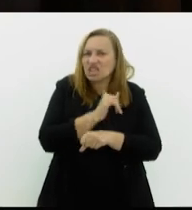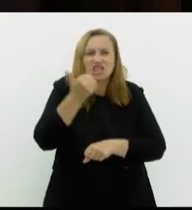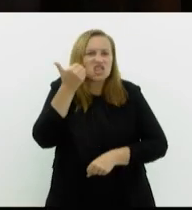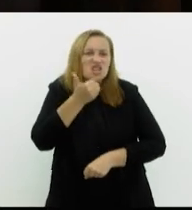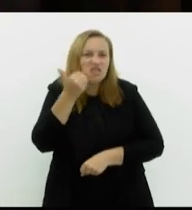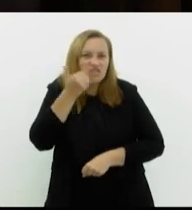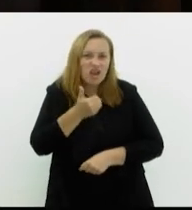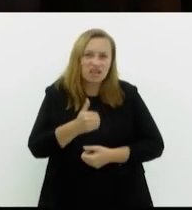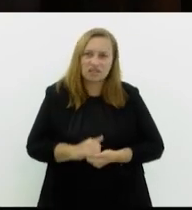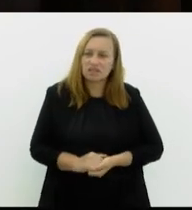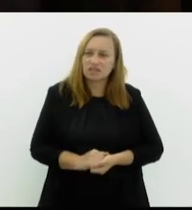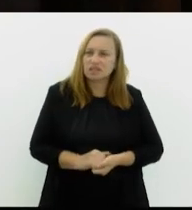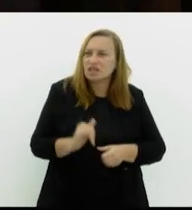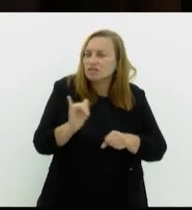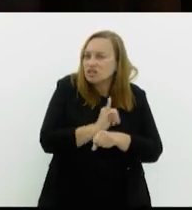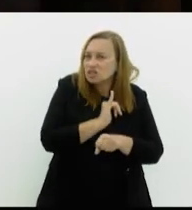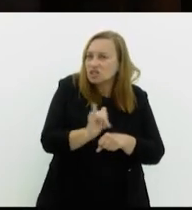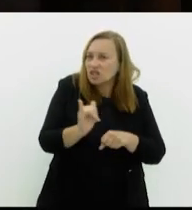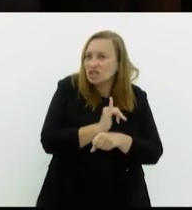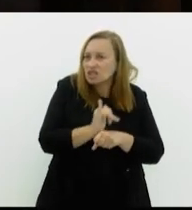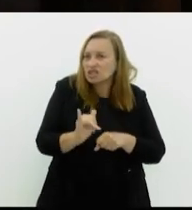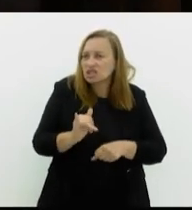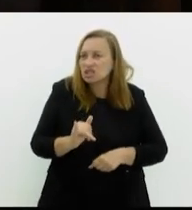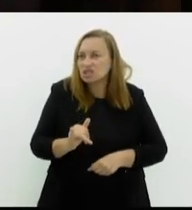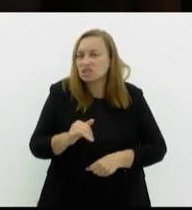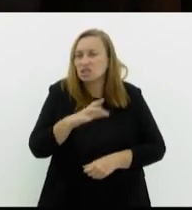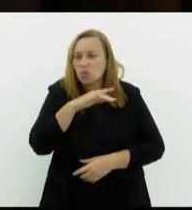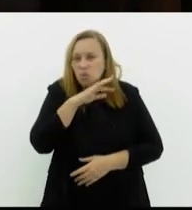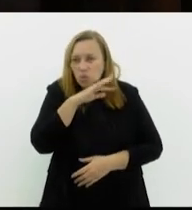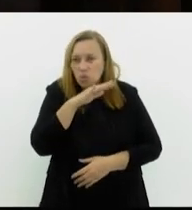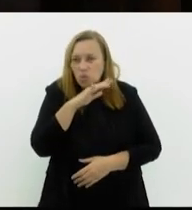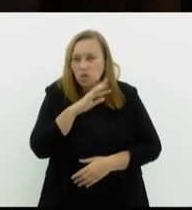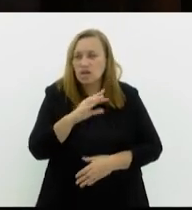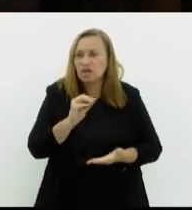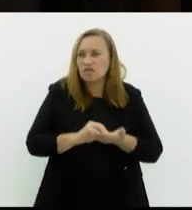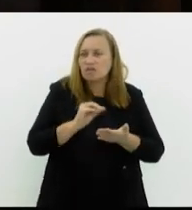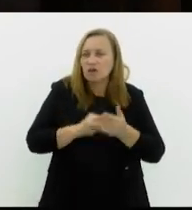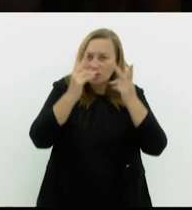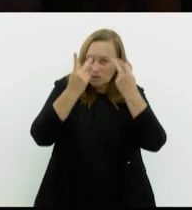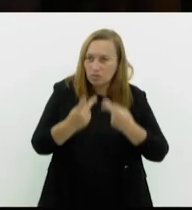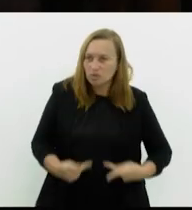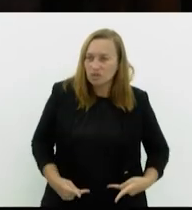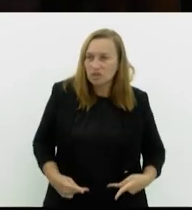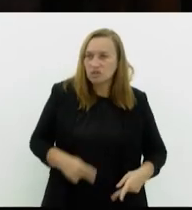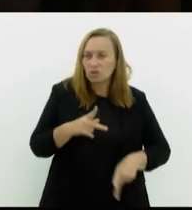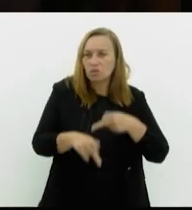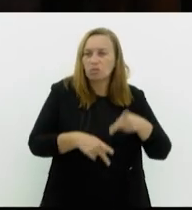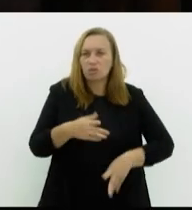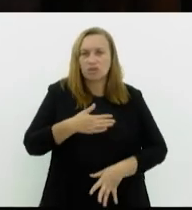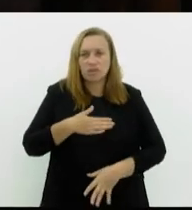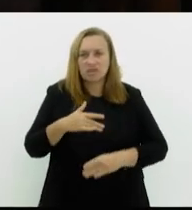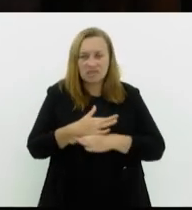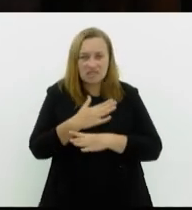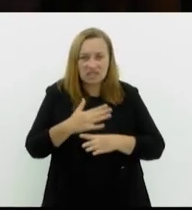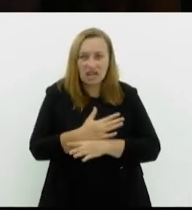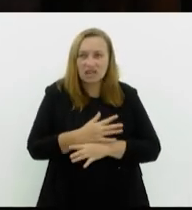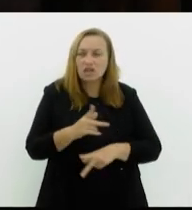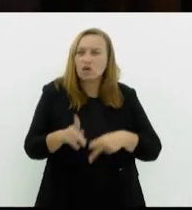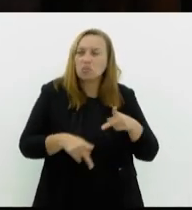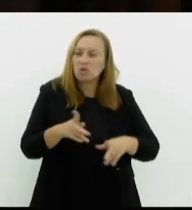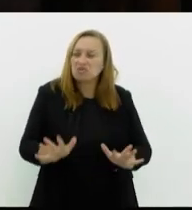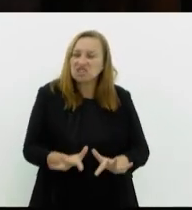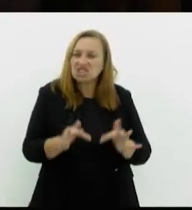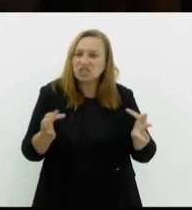maliciosa, numa estratégia horrorosa e desumana e covarde com a população da minha cidade, uma população